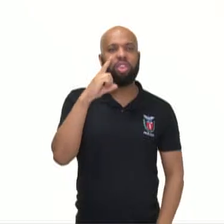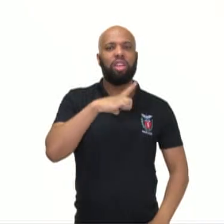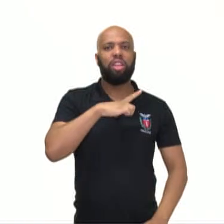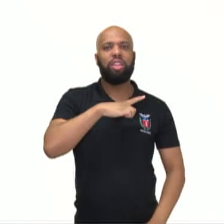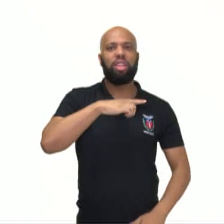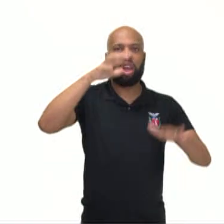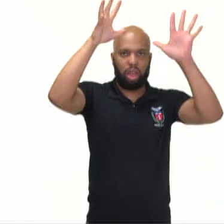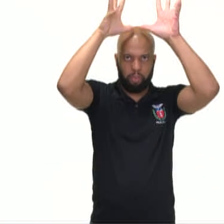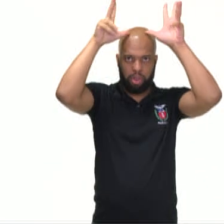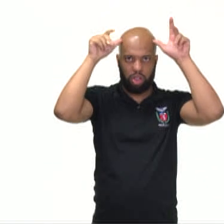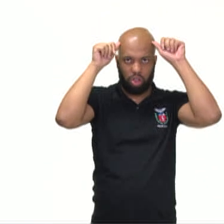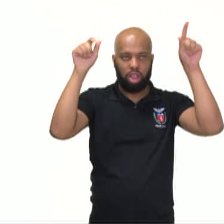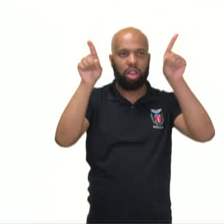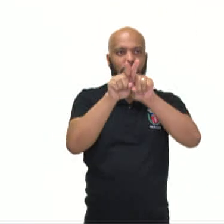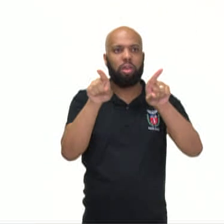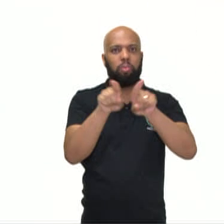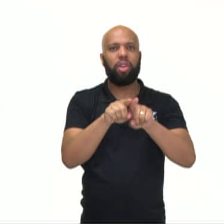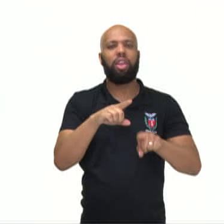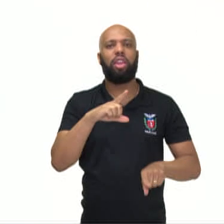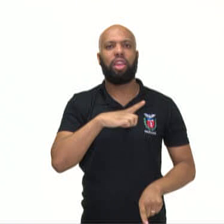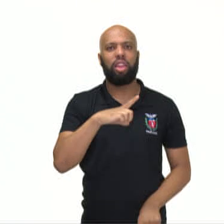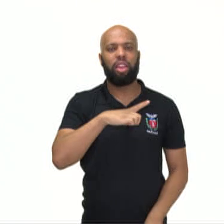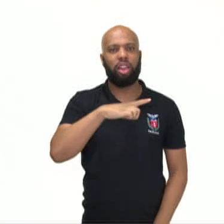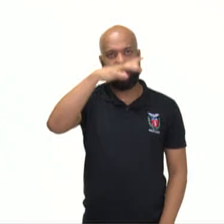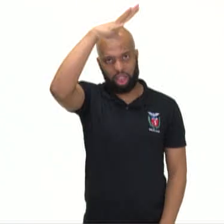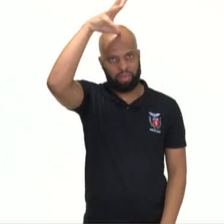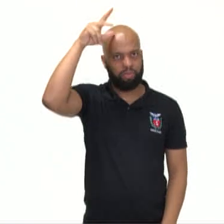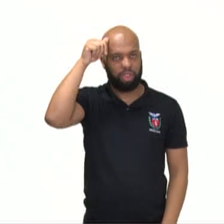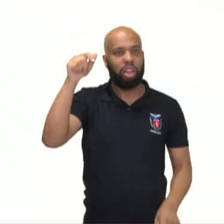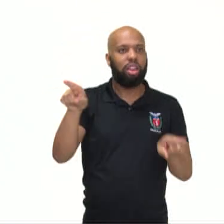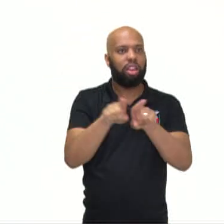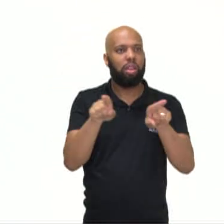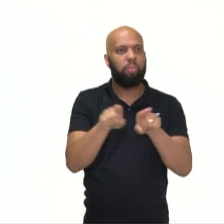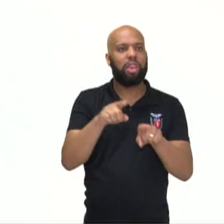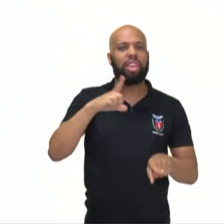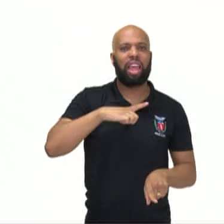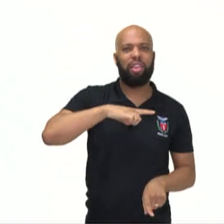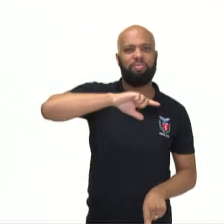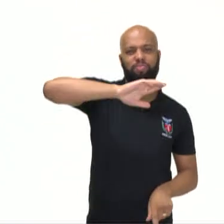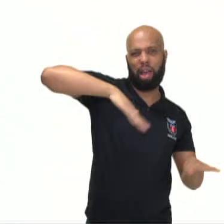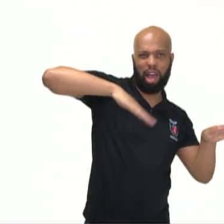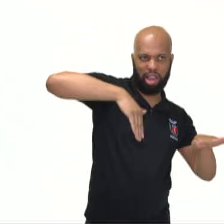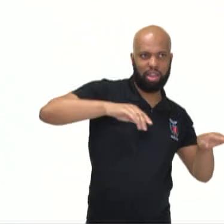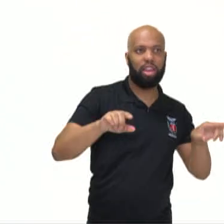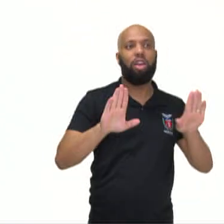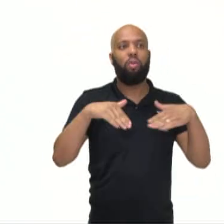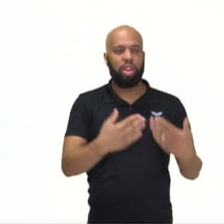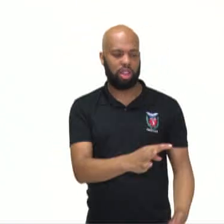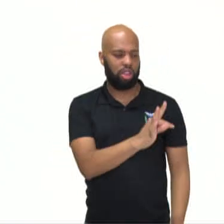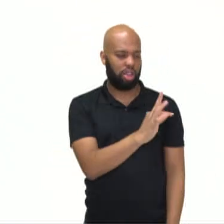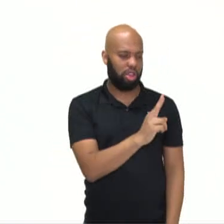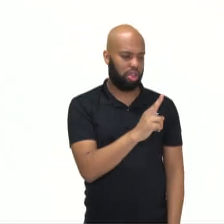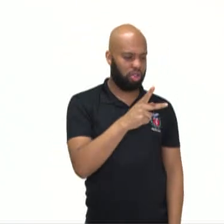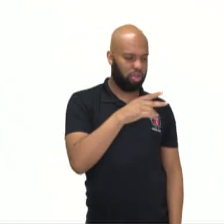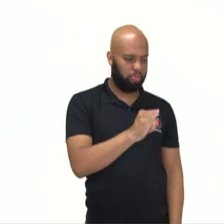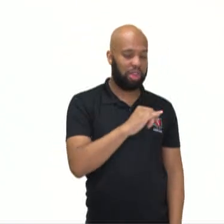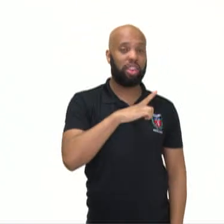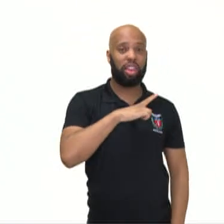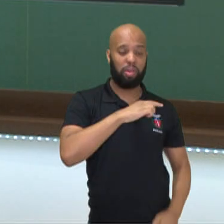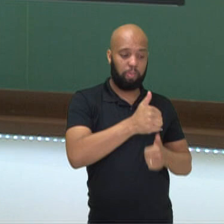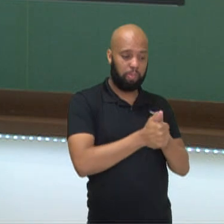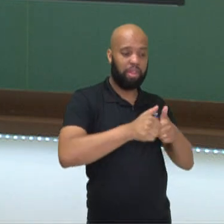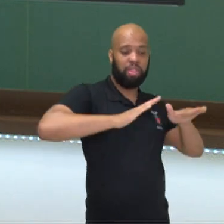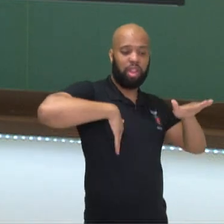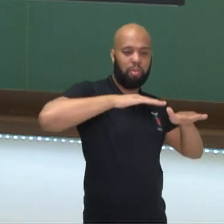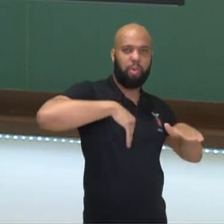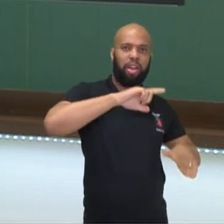no litoral. Então, a segunda questão respondida. O tronco tupi, principalmente, costa